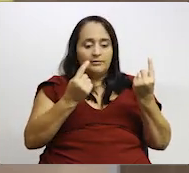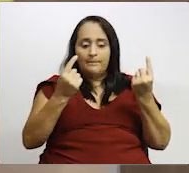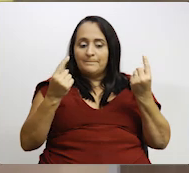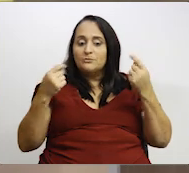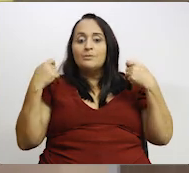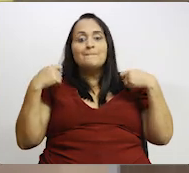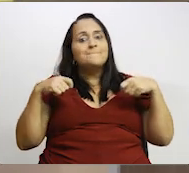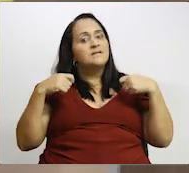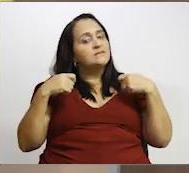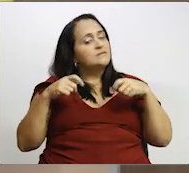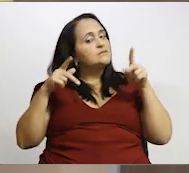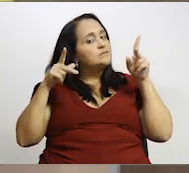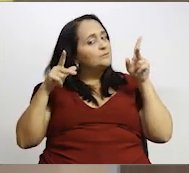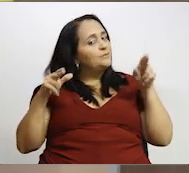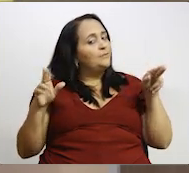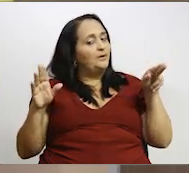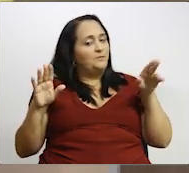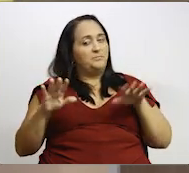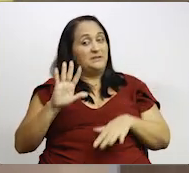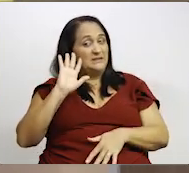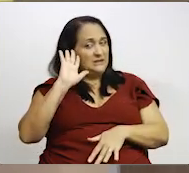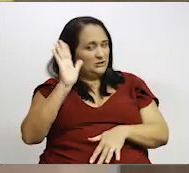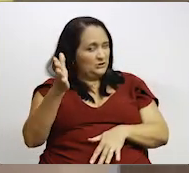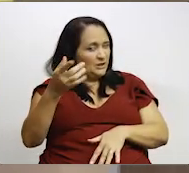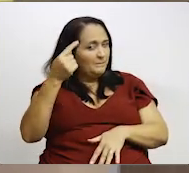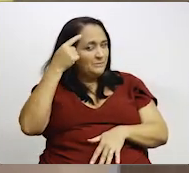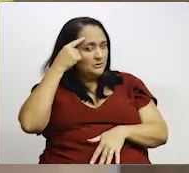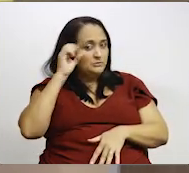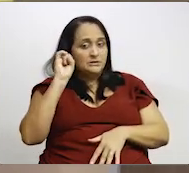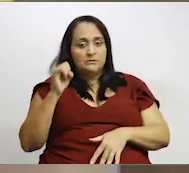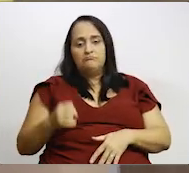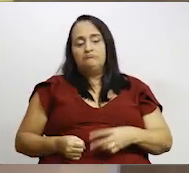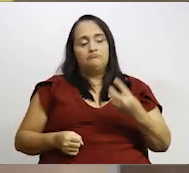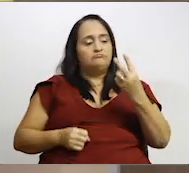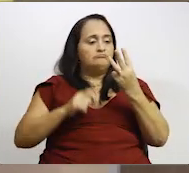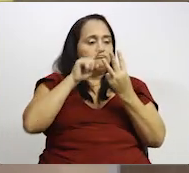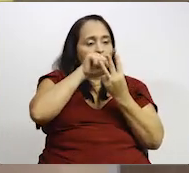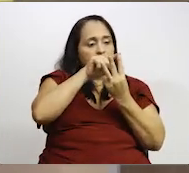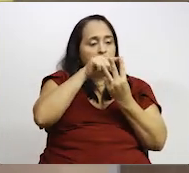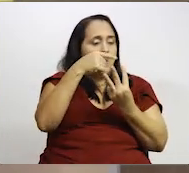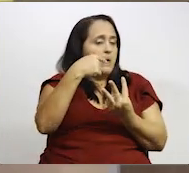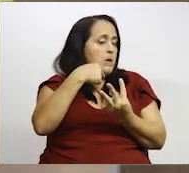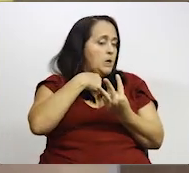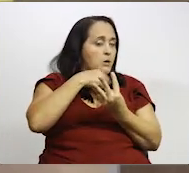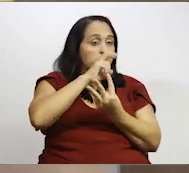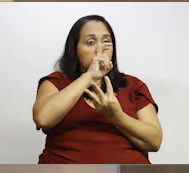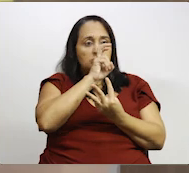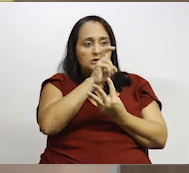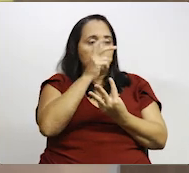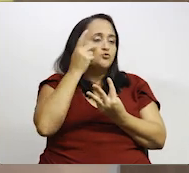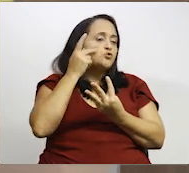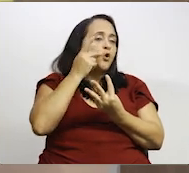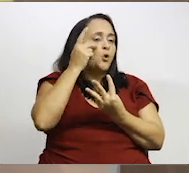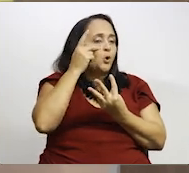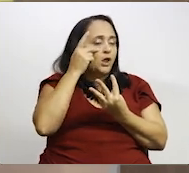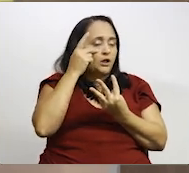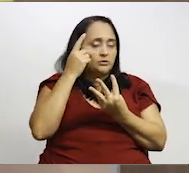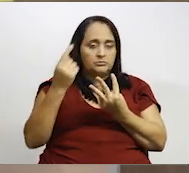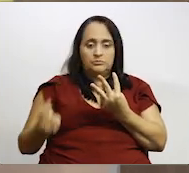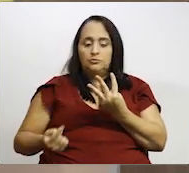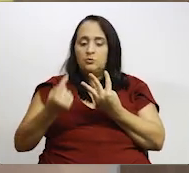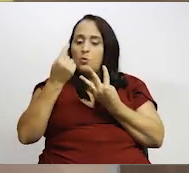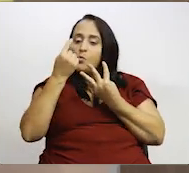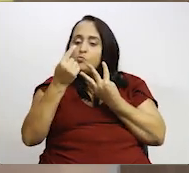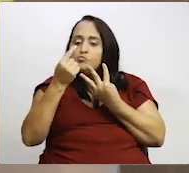a mesma quantidade. Porque se eu ficasse com 5 chocolates e minha